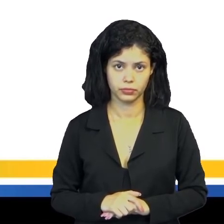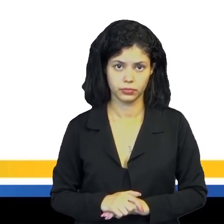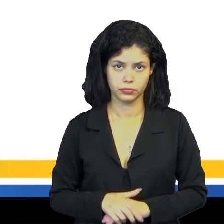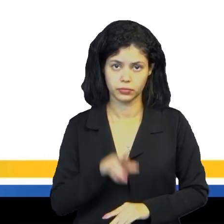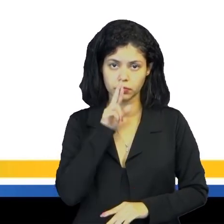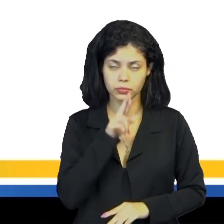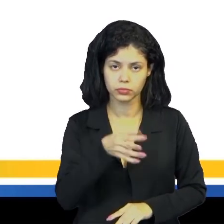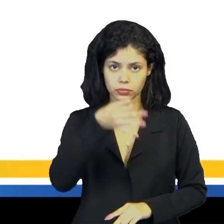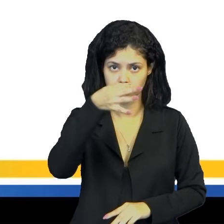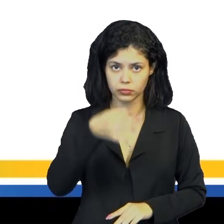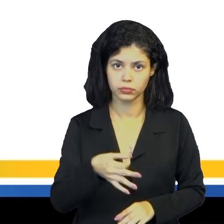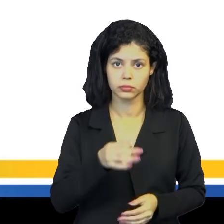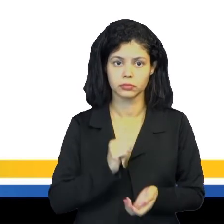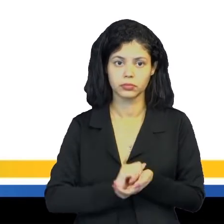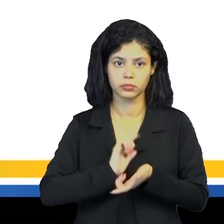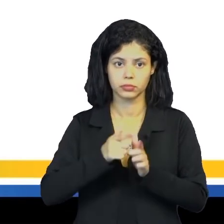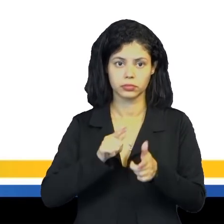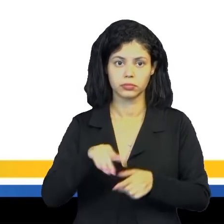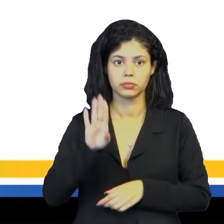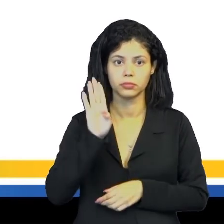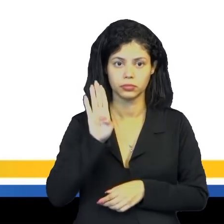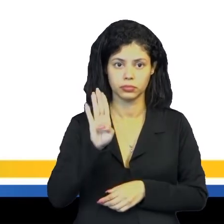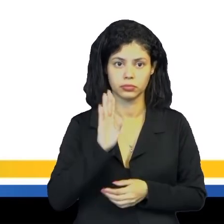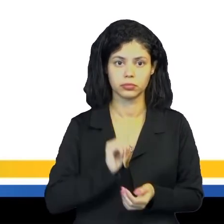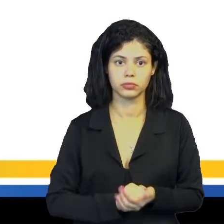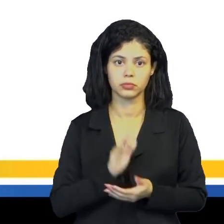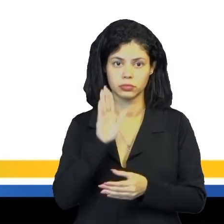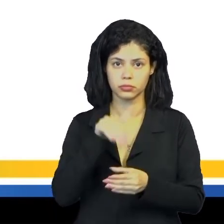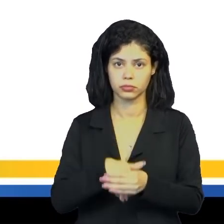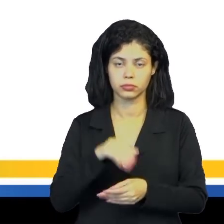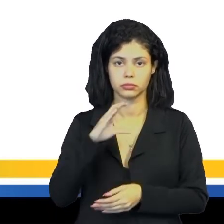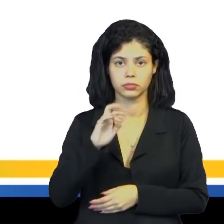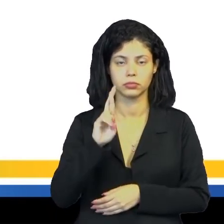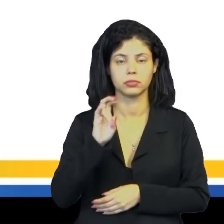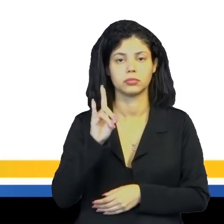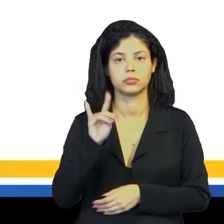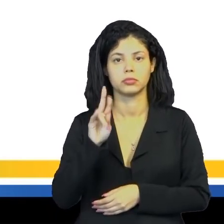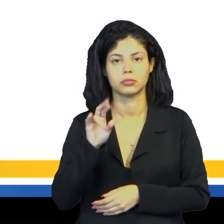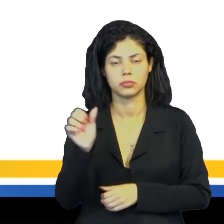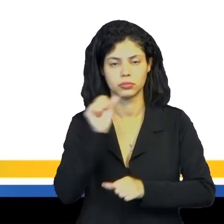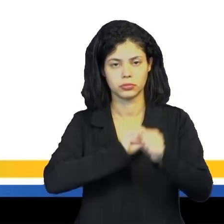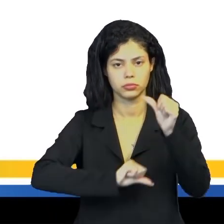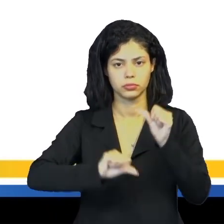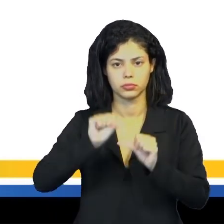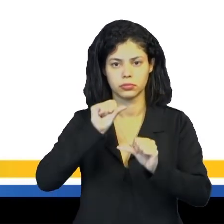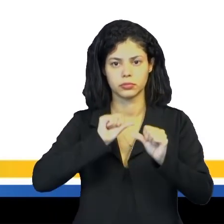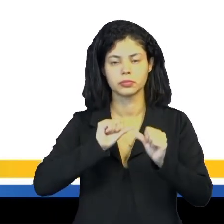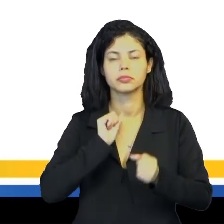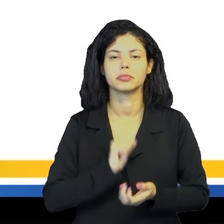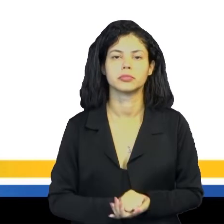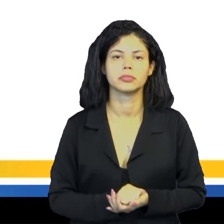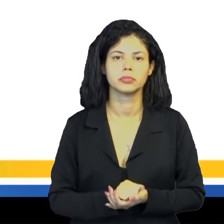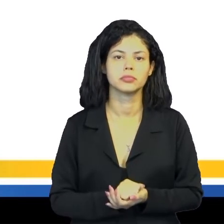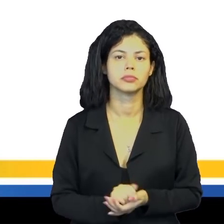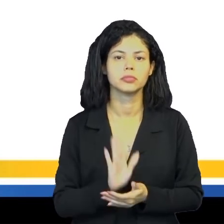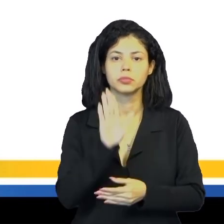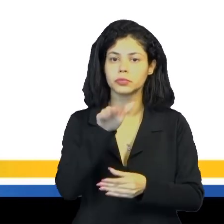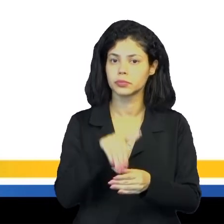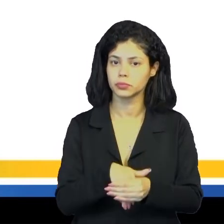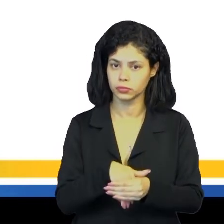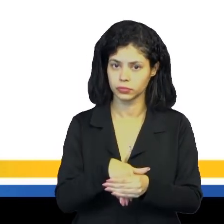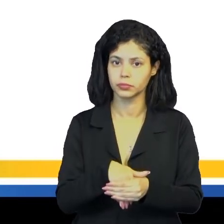A resposta correta é a letra B, o voto de cabresto, né? A troca, né, do seu